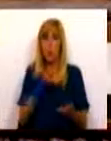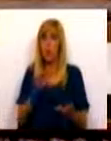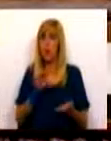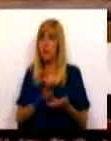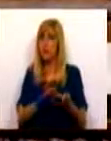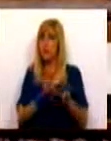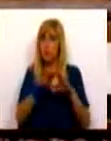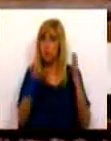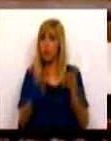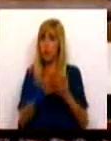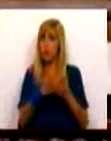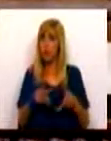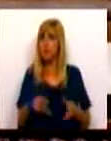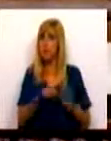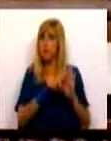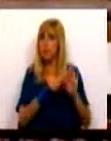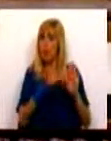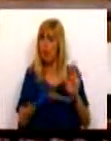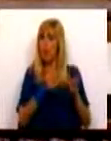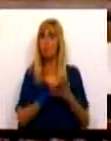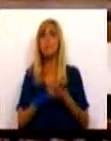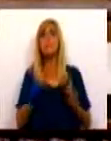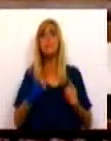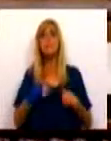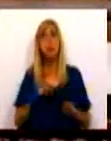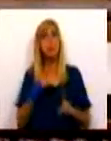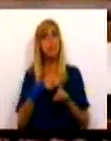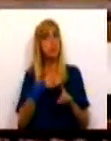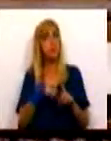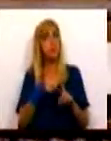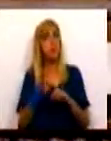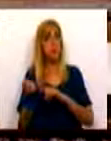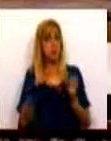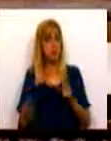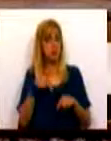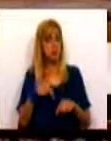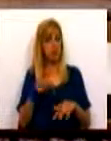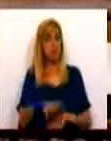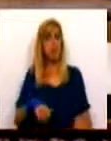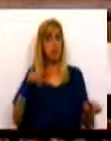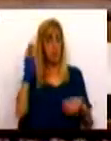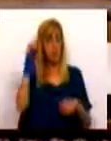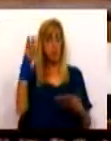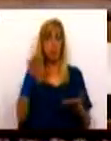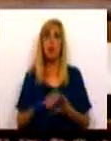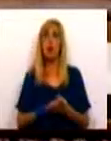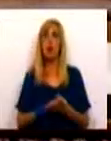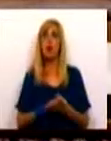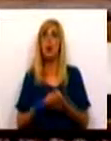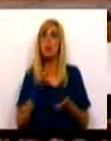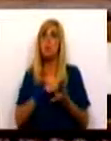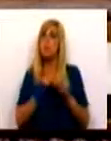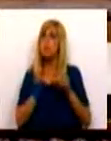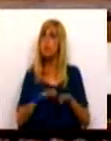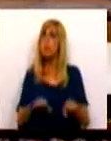financeiro global da medida. Mas como contributo para um debate em curso aqui na Assembleia da República, o da descentralização